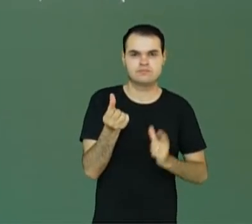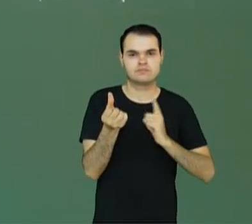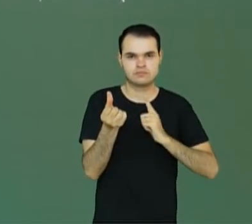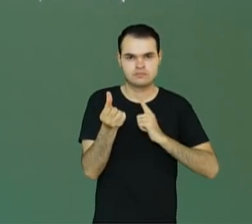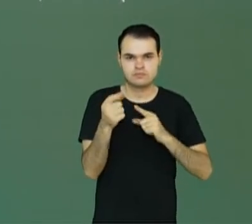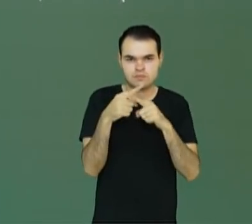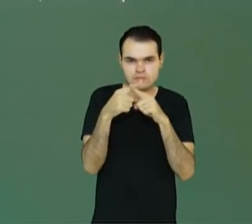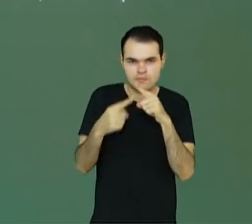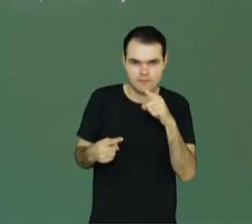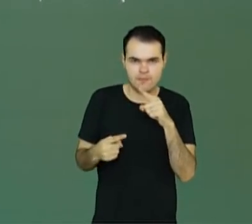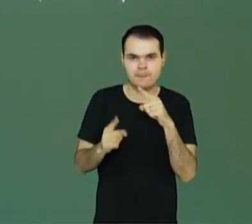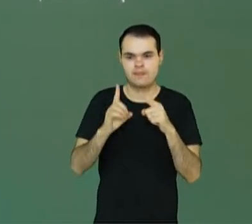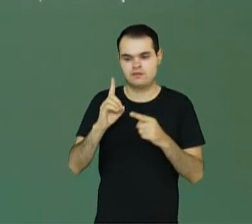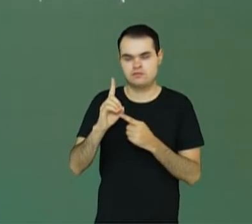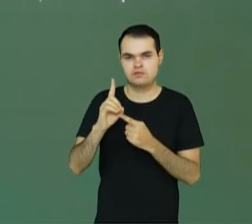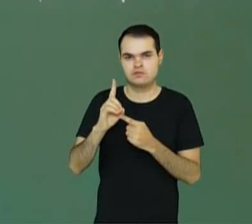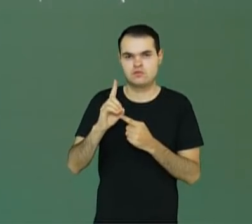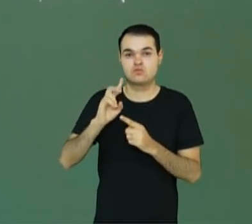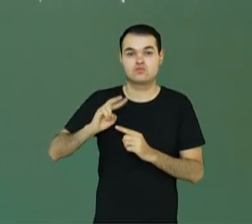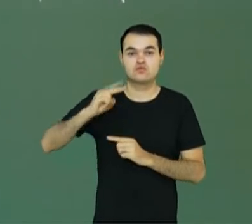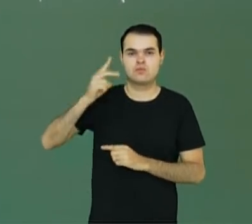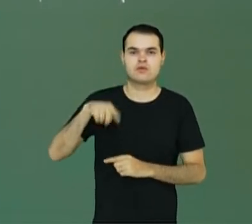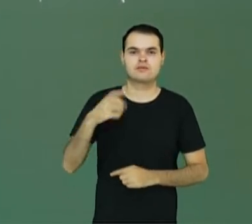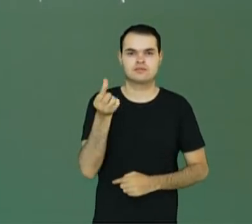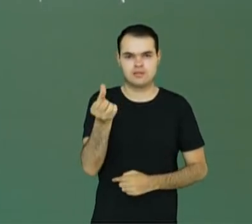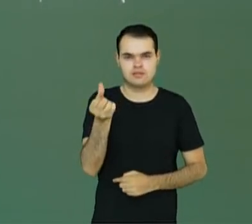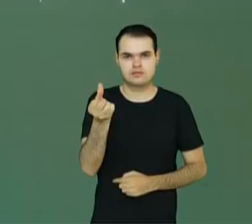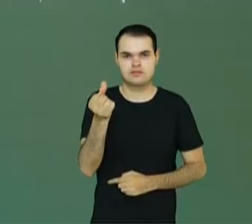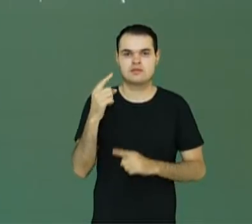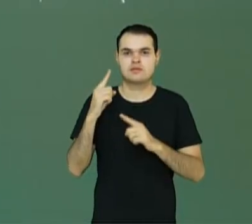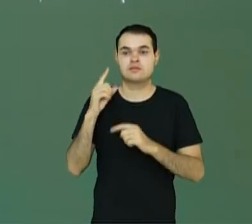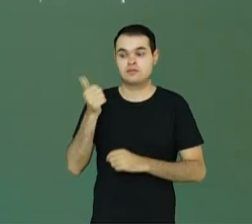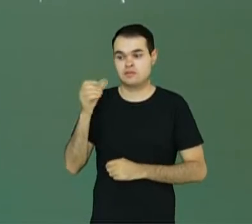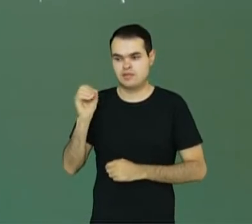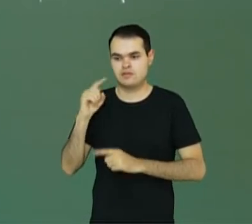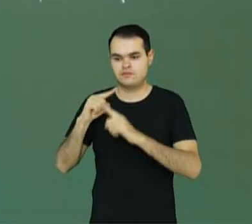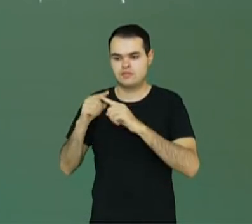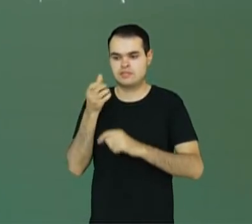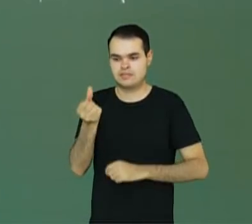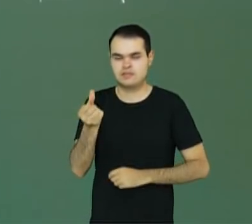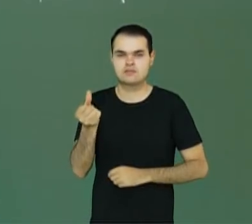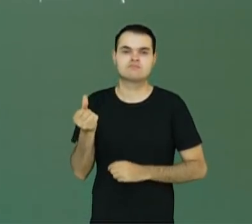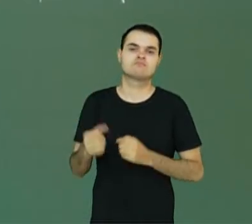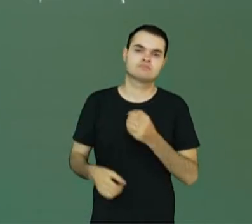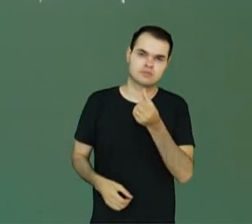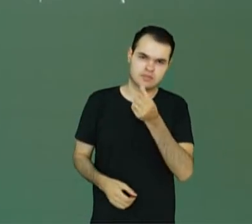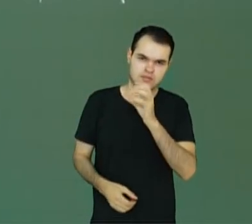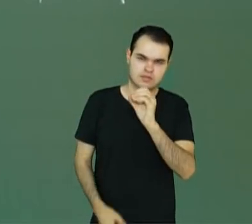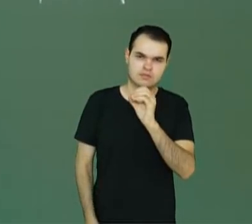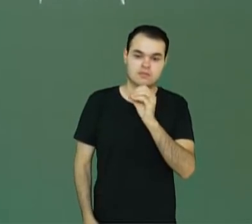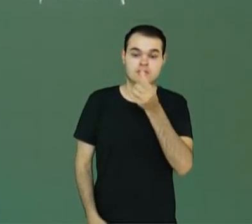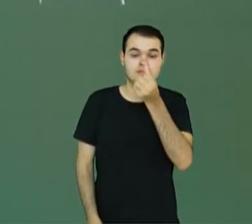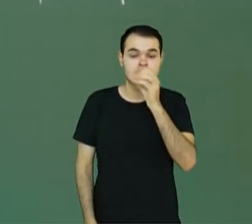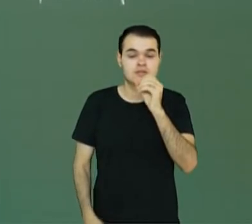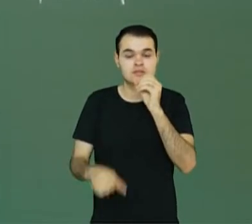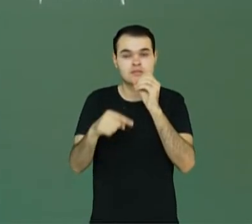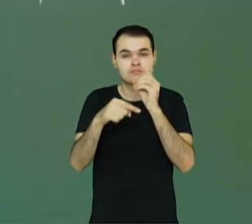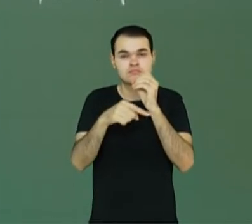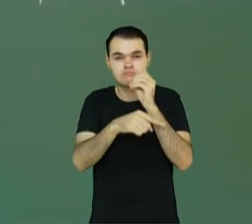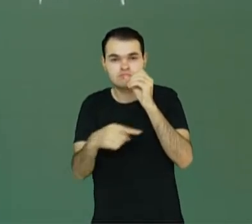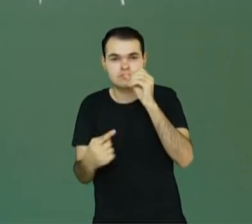da diagonal, então o dobro é 6, né? 10 vezes 6 é 60, certo? E 60 dividido por 2 é